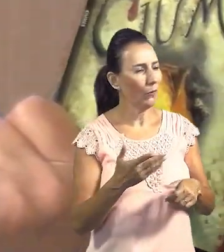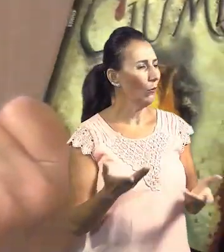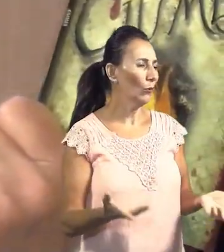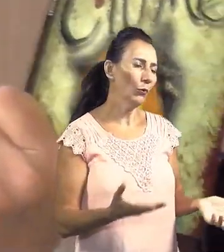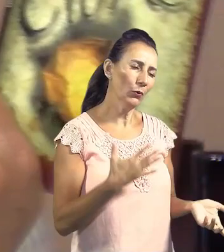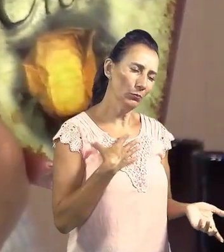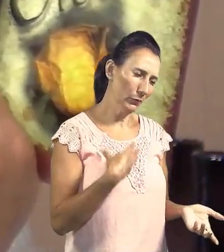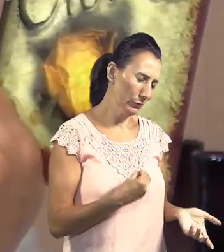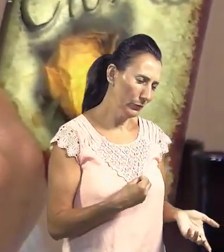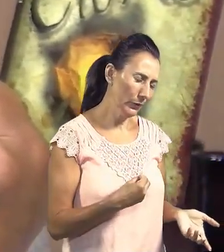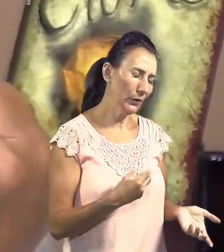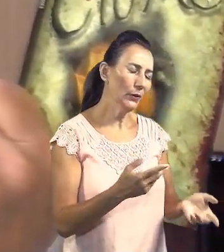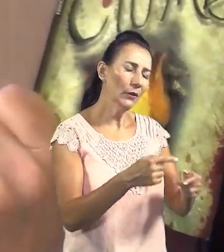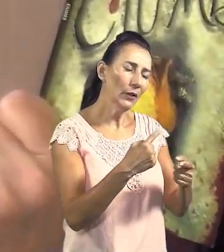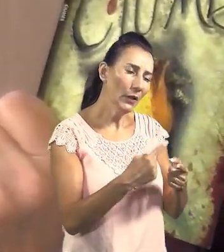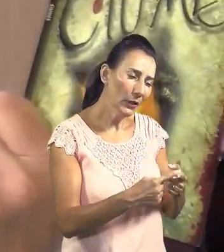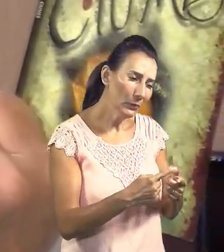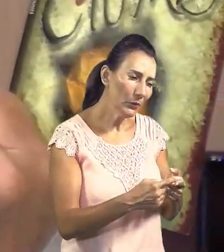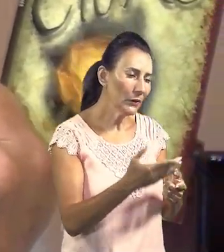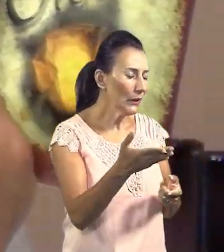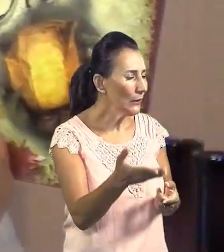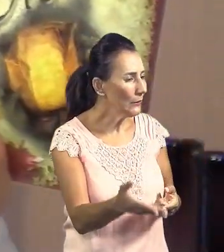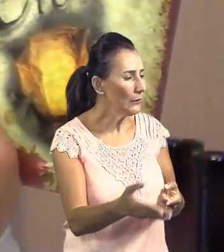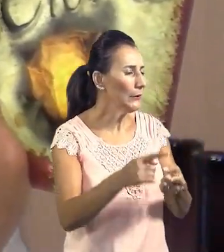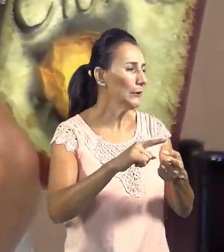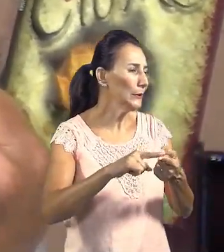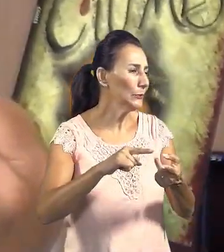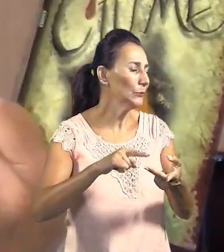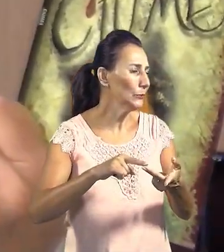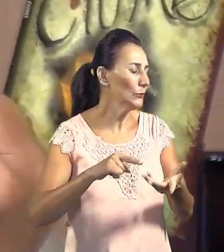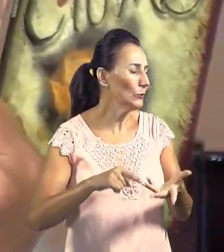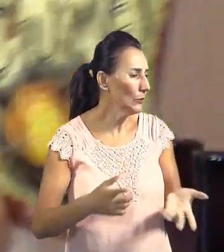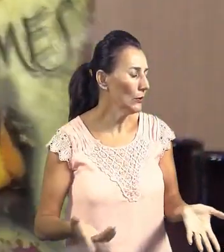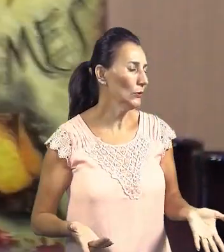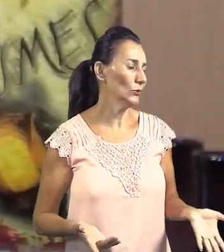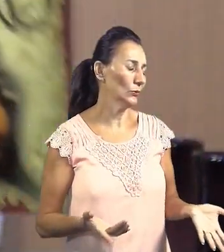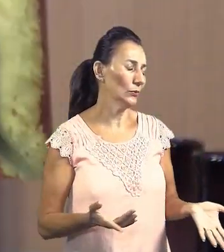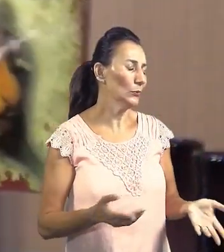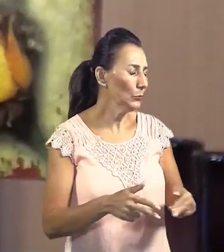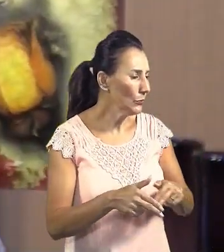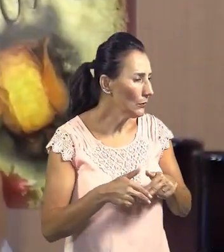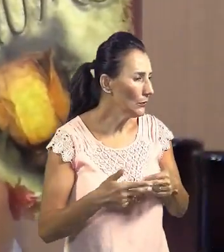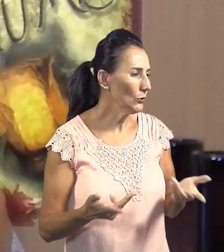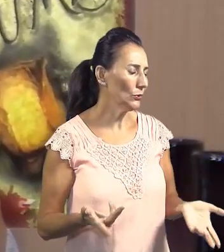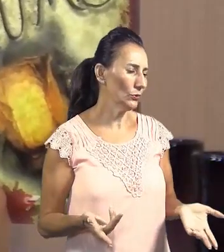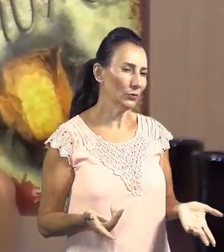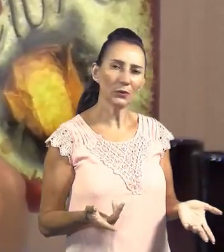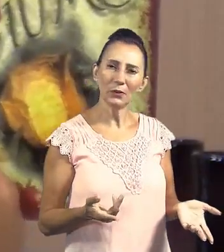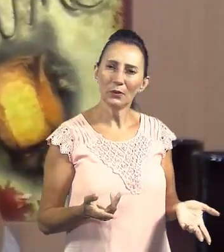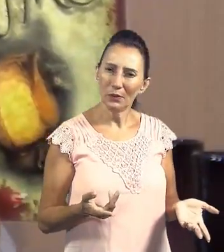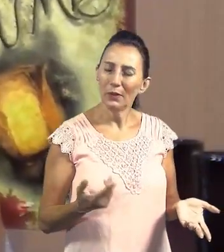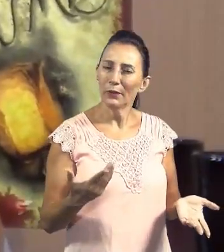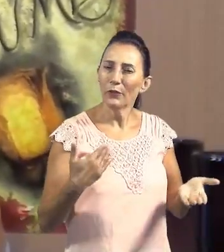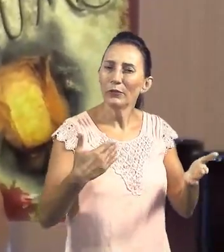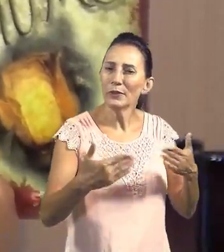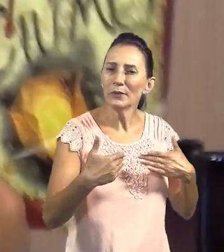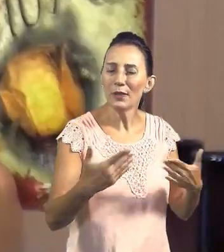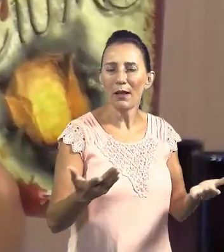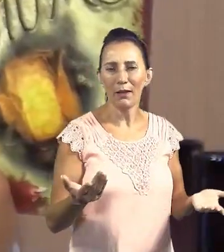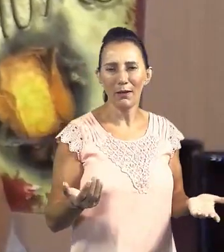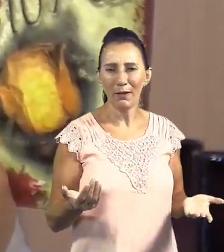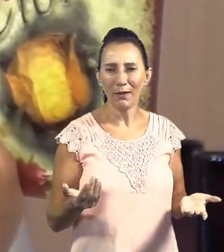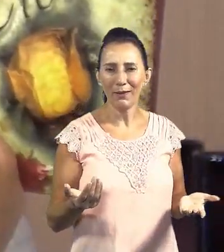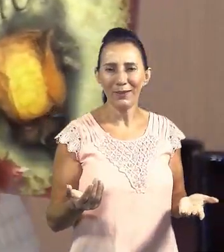porque por causa disso. Ô, meu filho, é por causa disso. Ô, filho, dialogar: ah, vou procurar